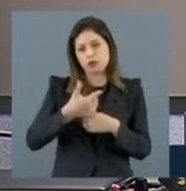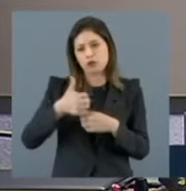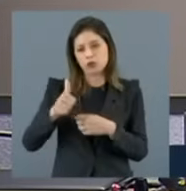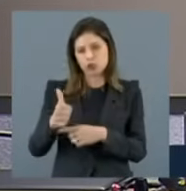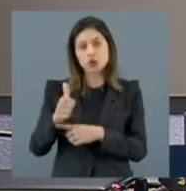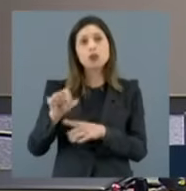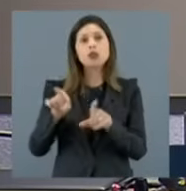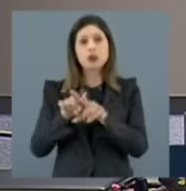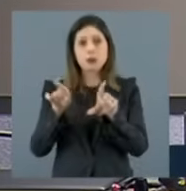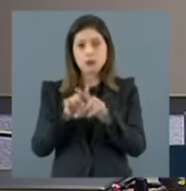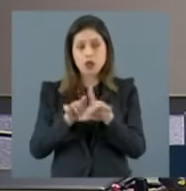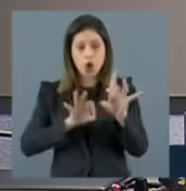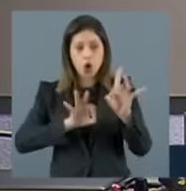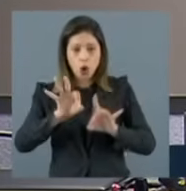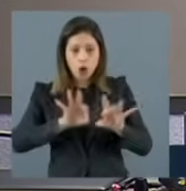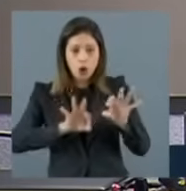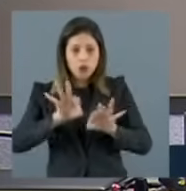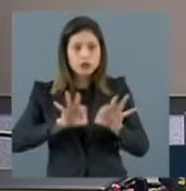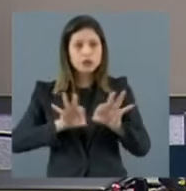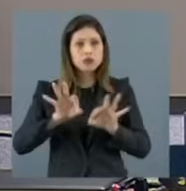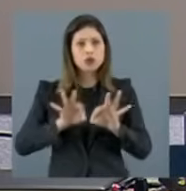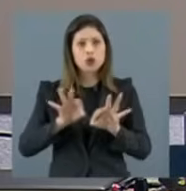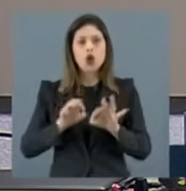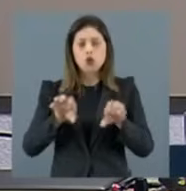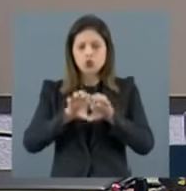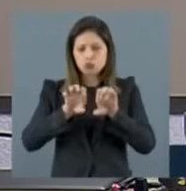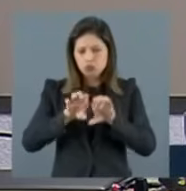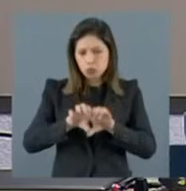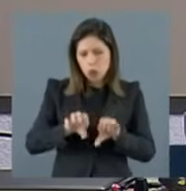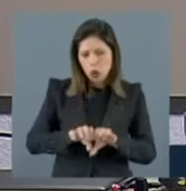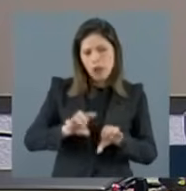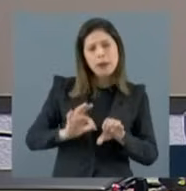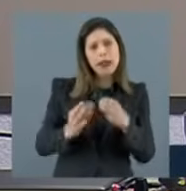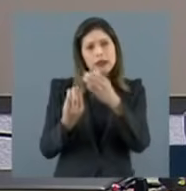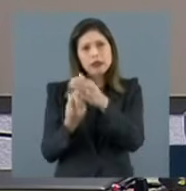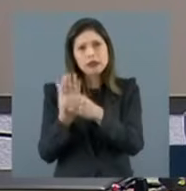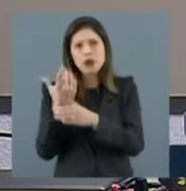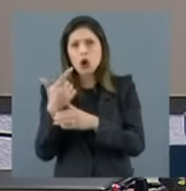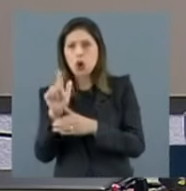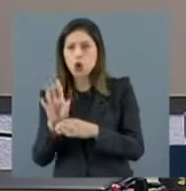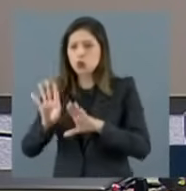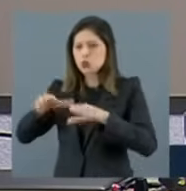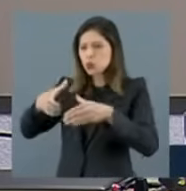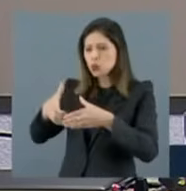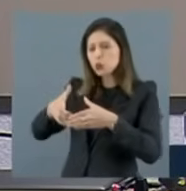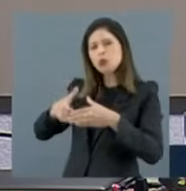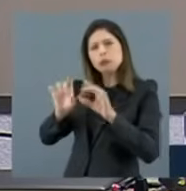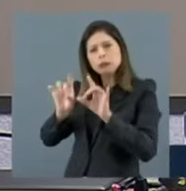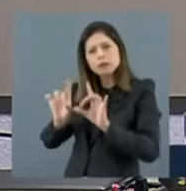estrutura orgânica para criar uma assessoria especial de inteligência.